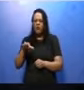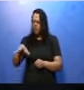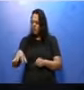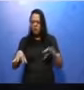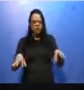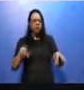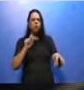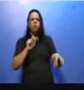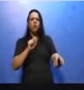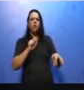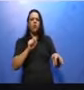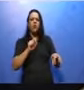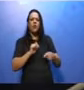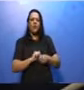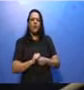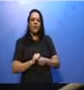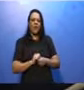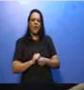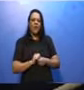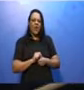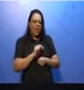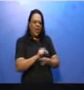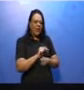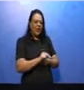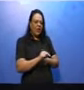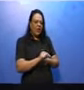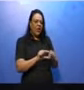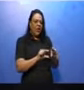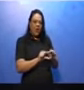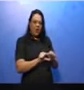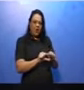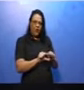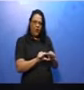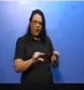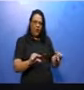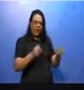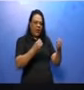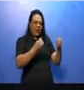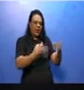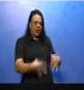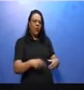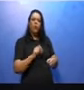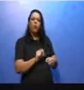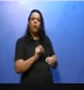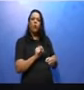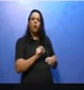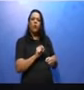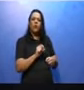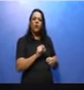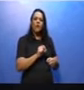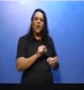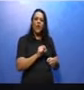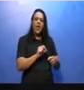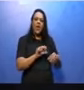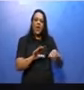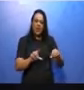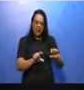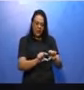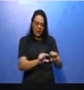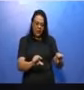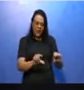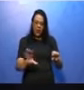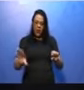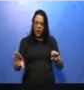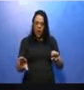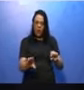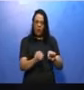As orações subordinadas adjetivas explicativas são as que acrescentam ao antecedente, o que